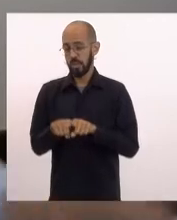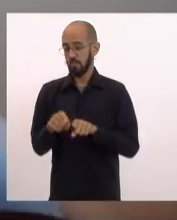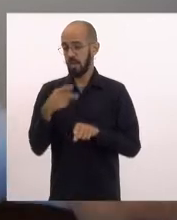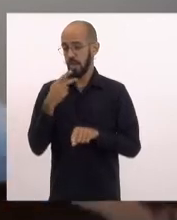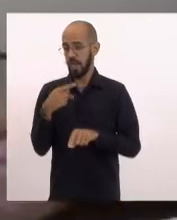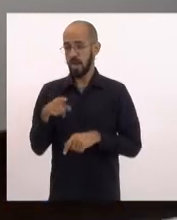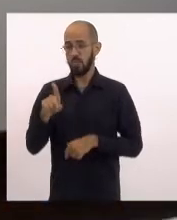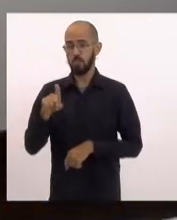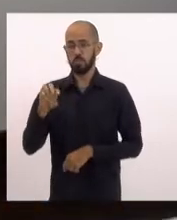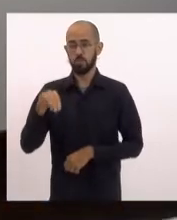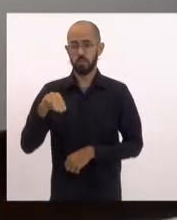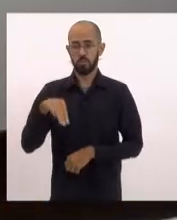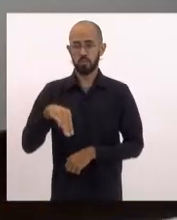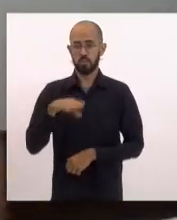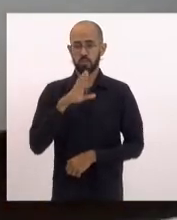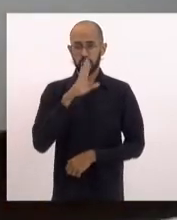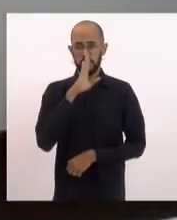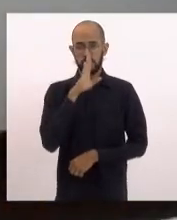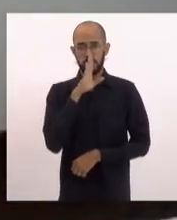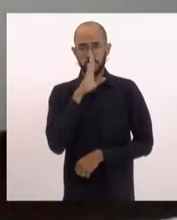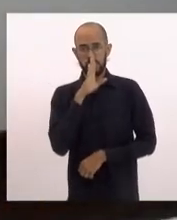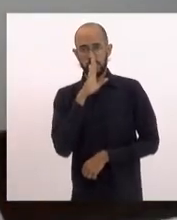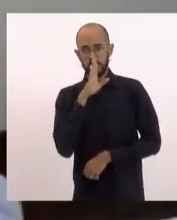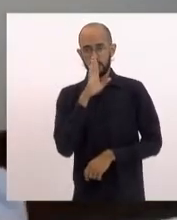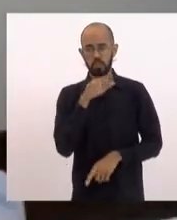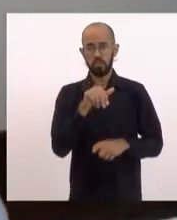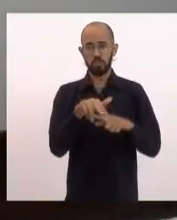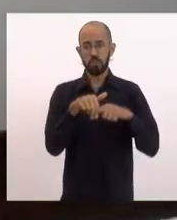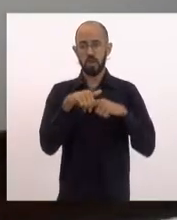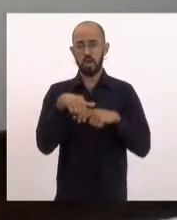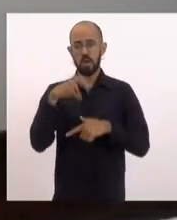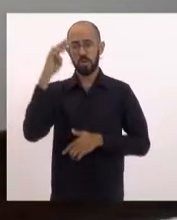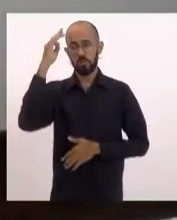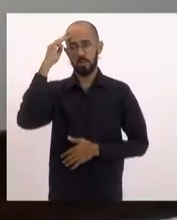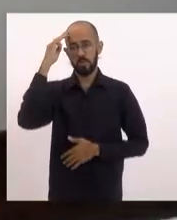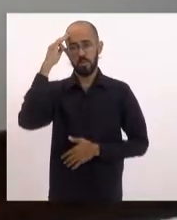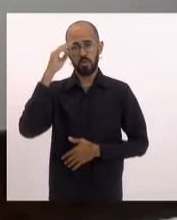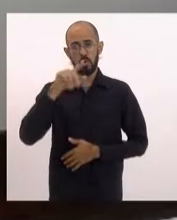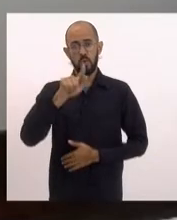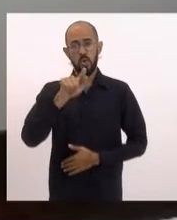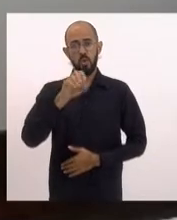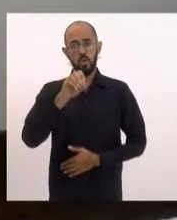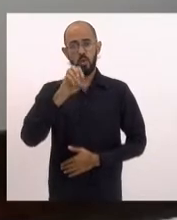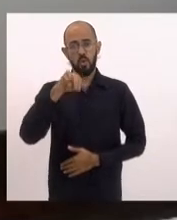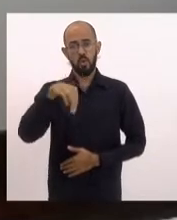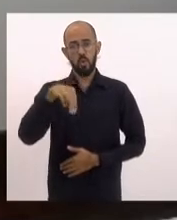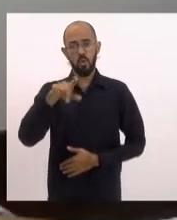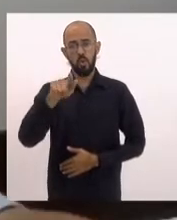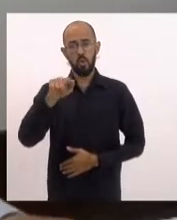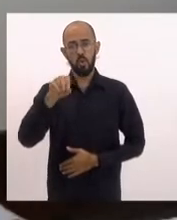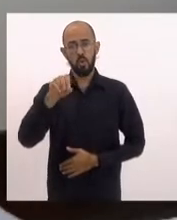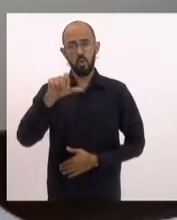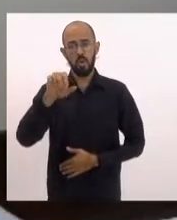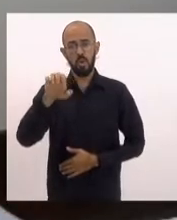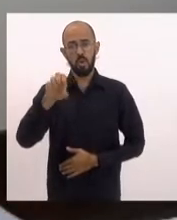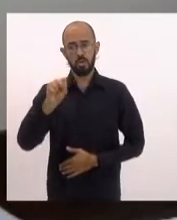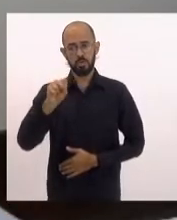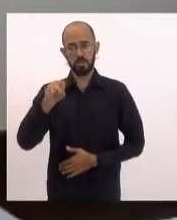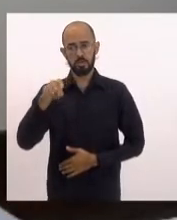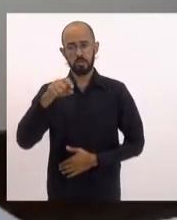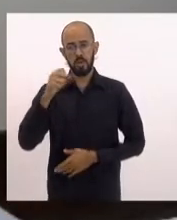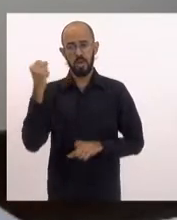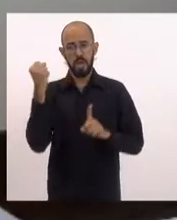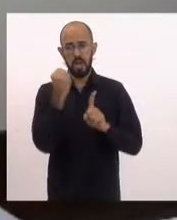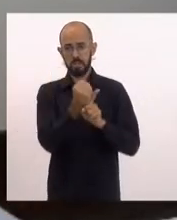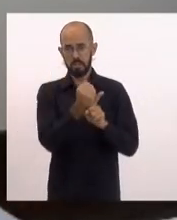um minuto de silêncio em memória do congolês Moise Kambagabe, que foi barbaramente